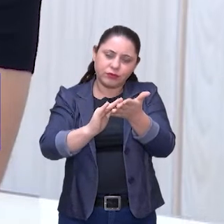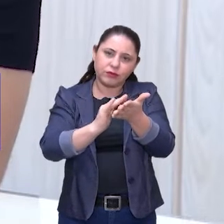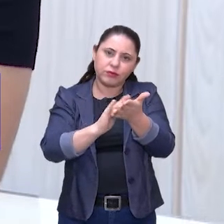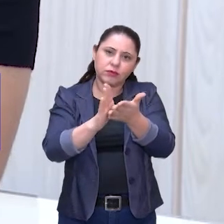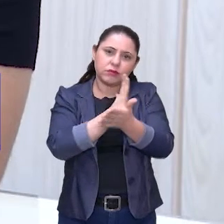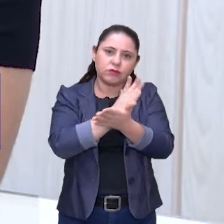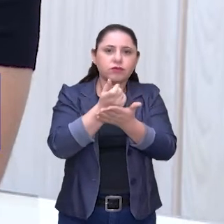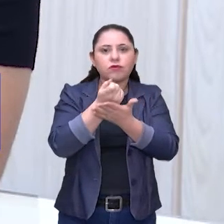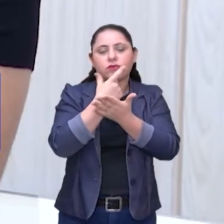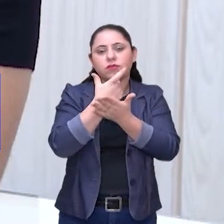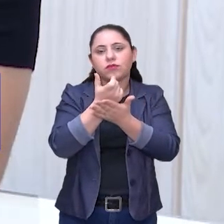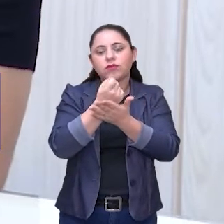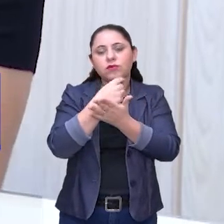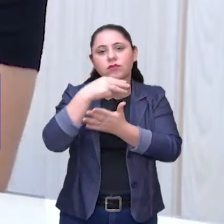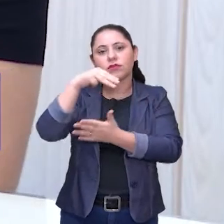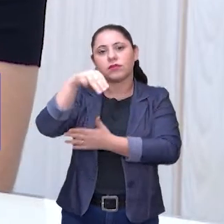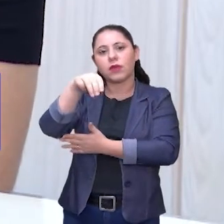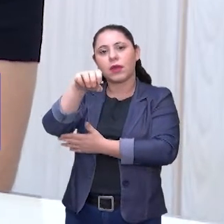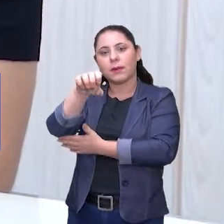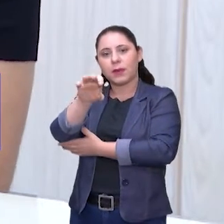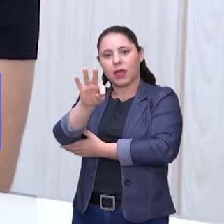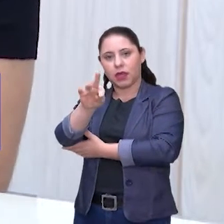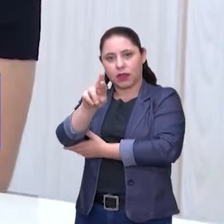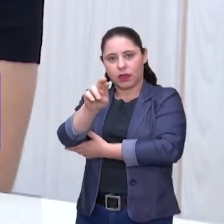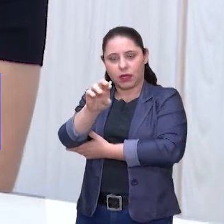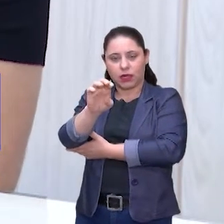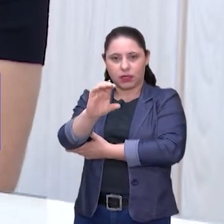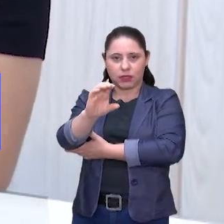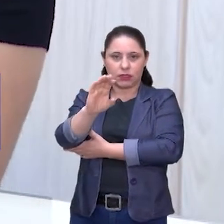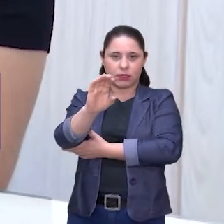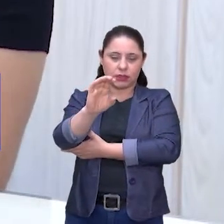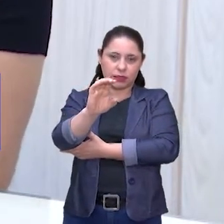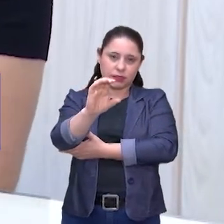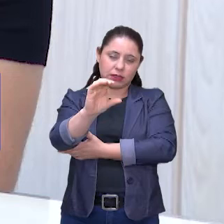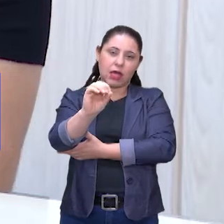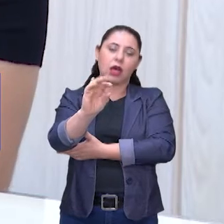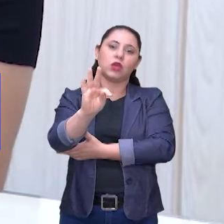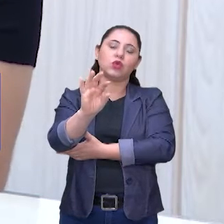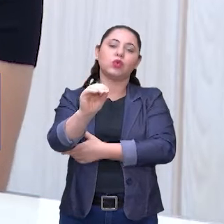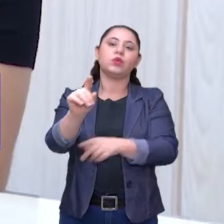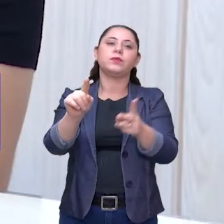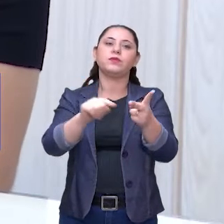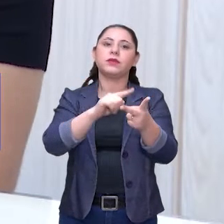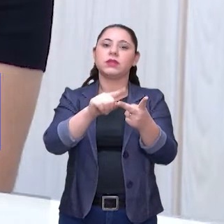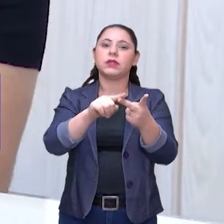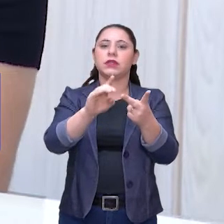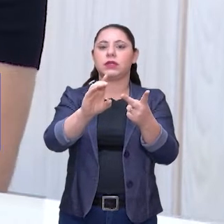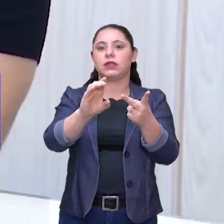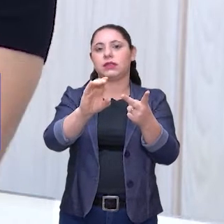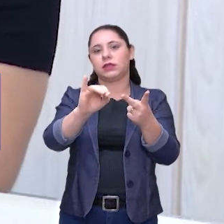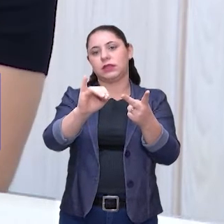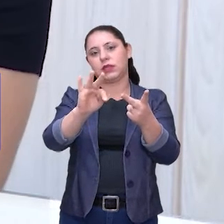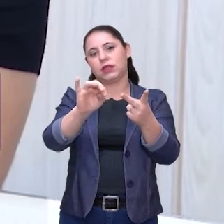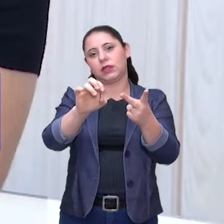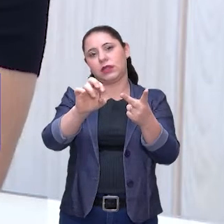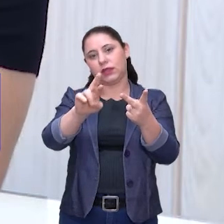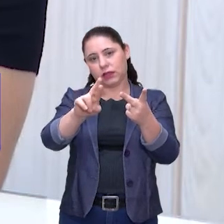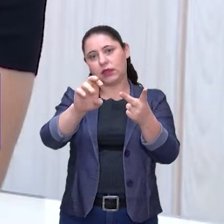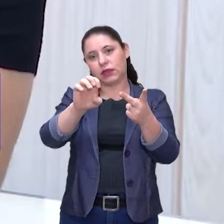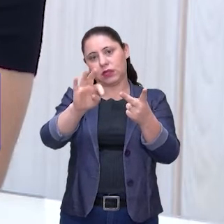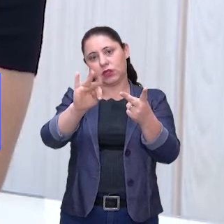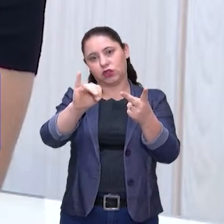fototerapia. Depois da fototerapia, a gente tem alguns medicamentos como metrexato, como